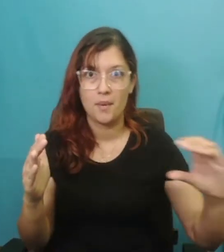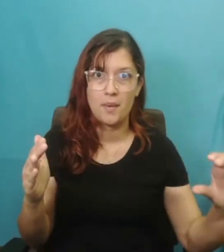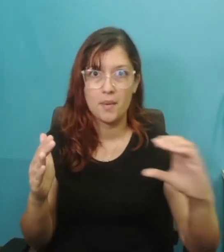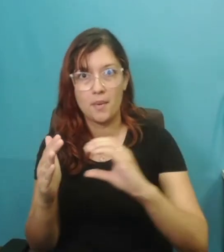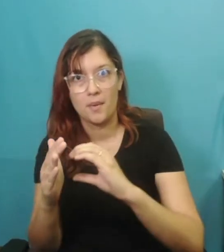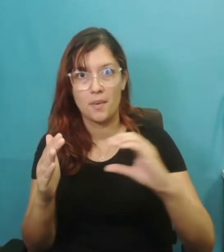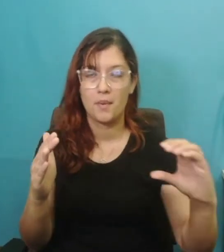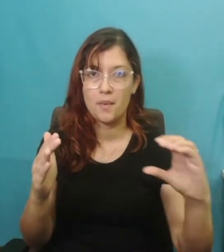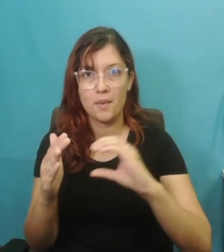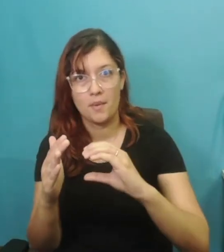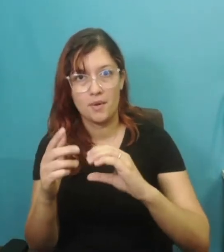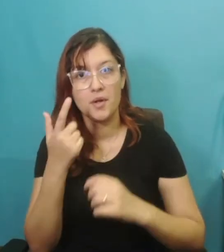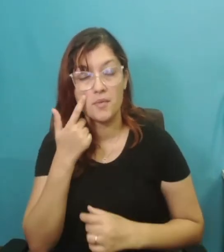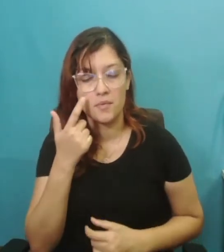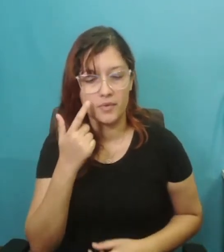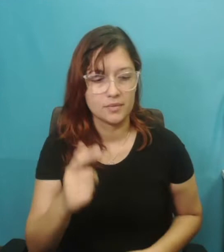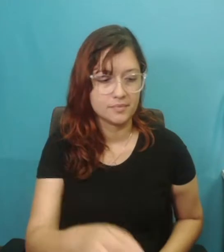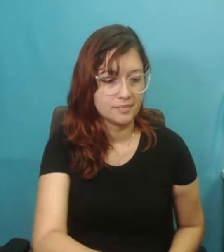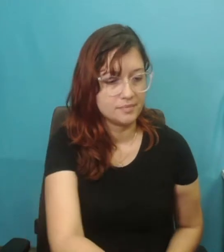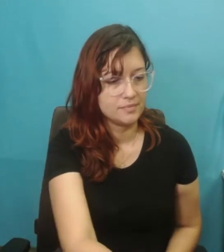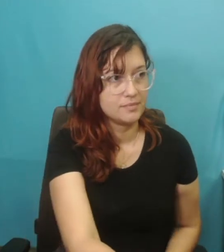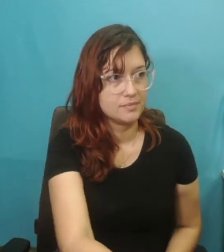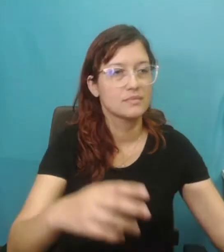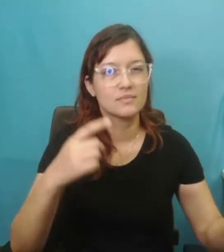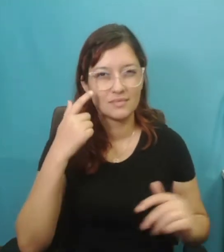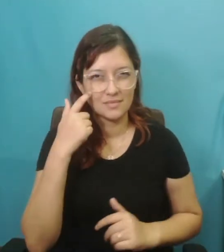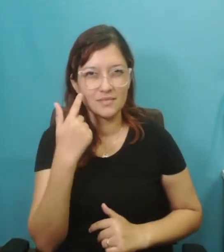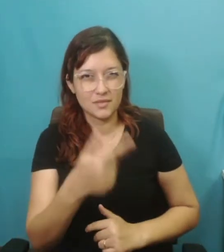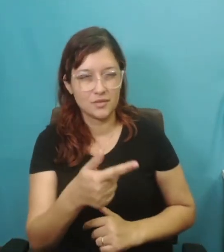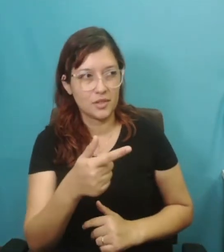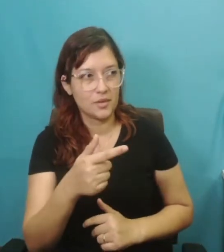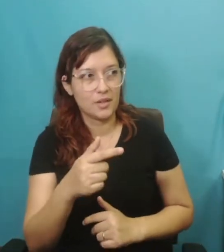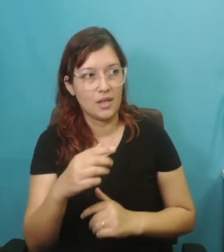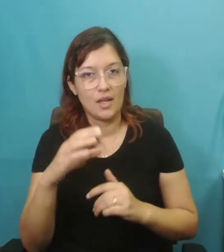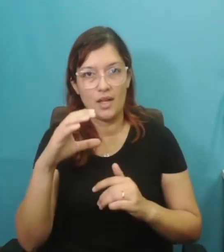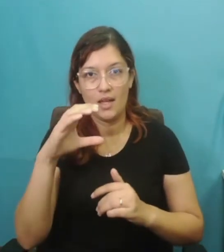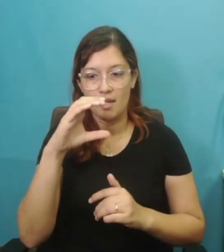fazer com que ele tenha um movimento contínuo.